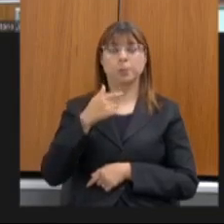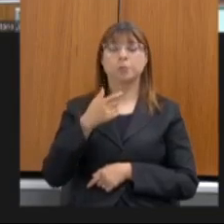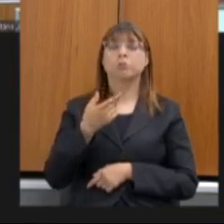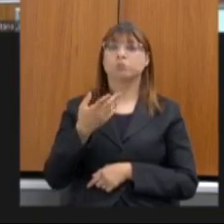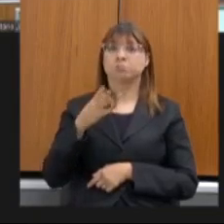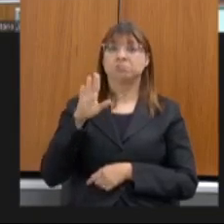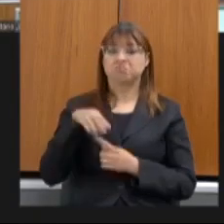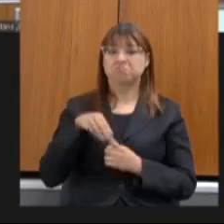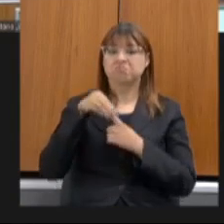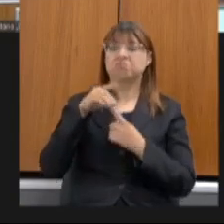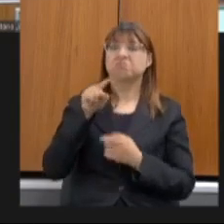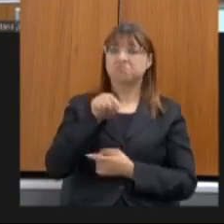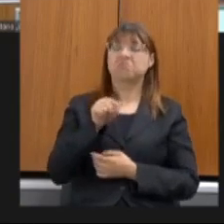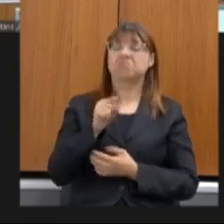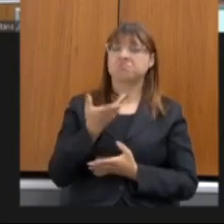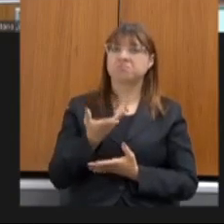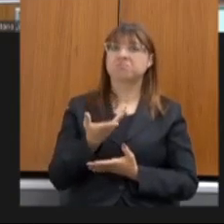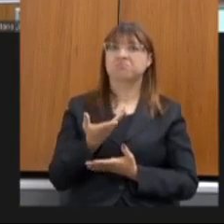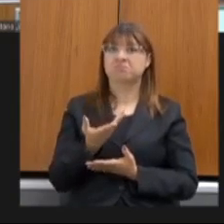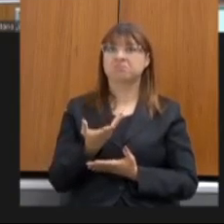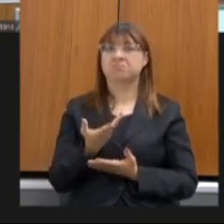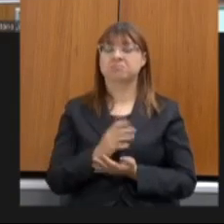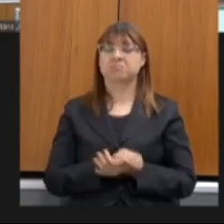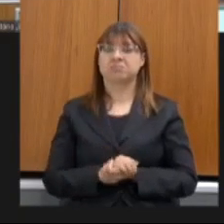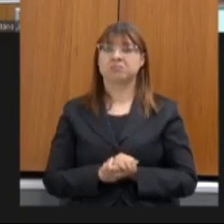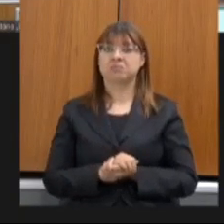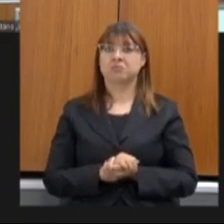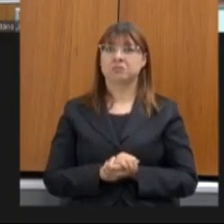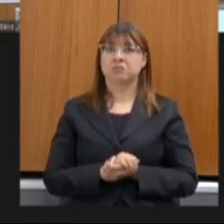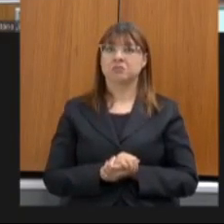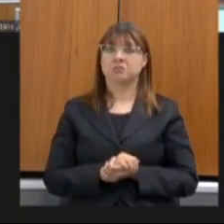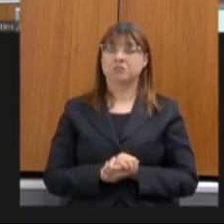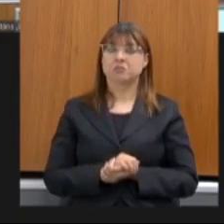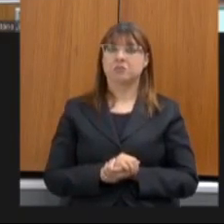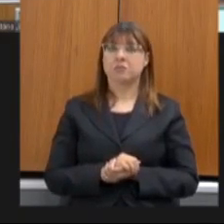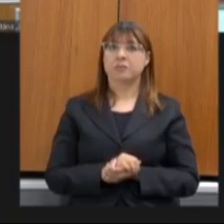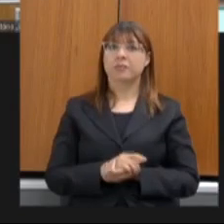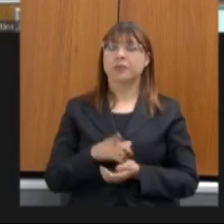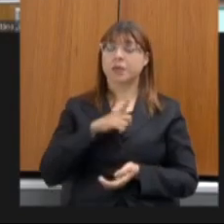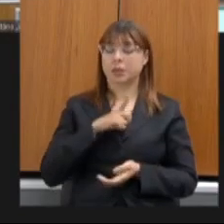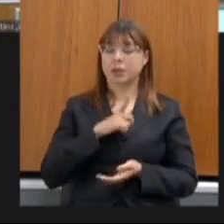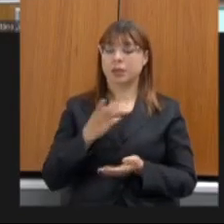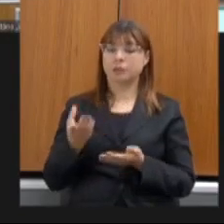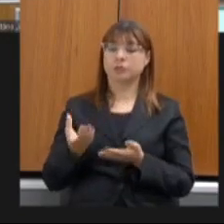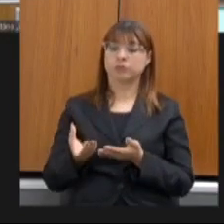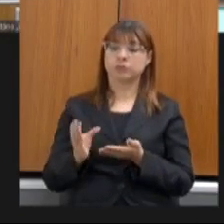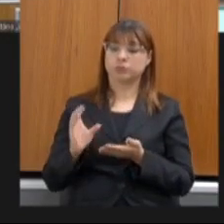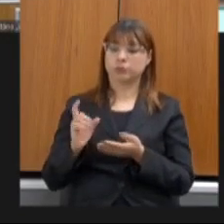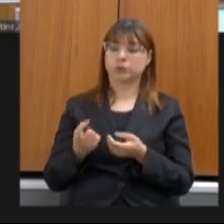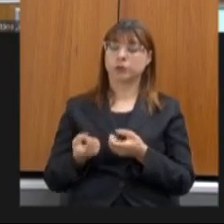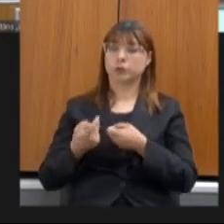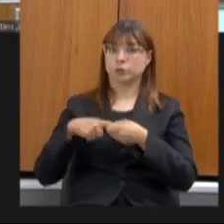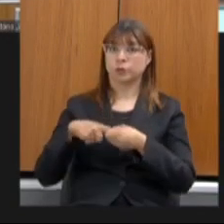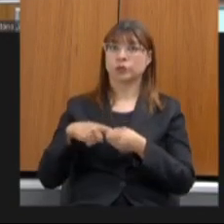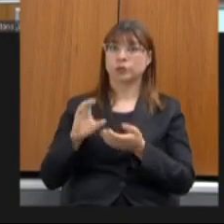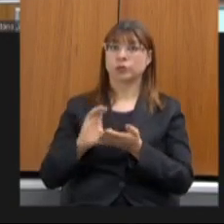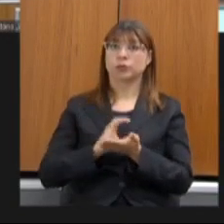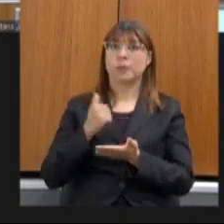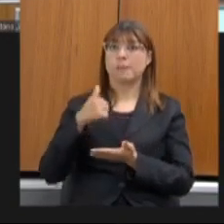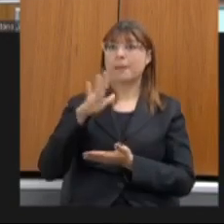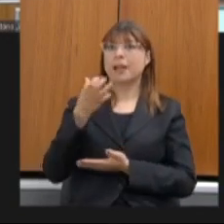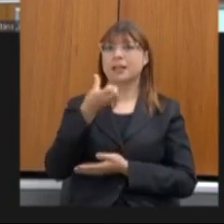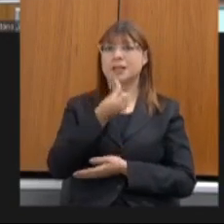fases com o escoamento recorde das operações de crédito é mais de